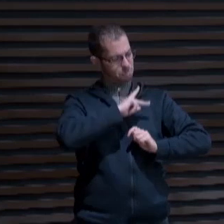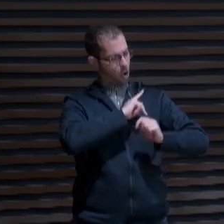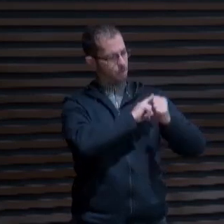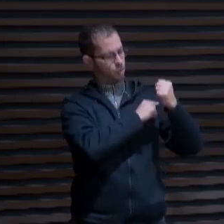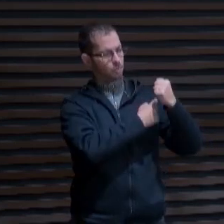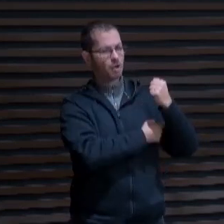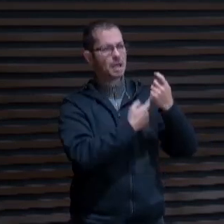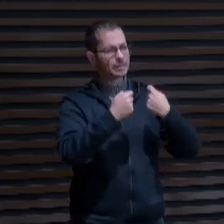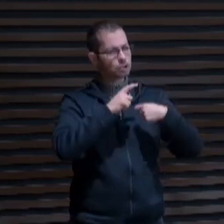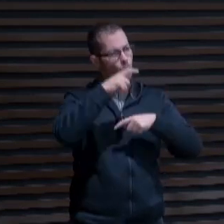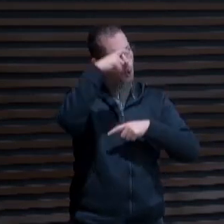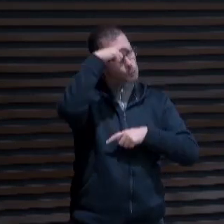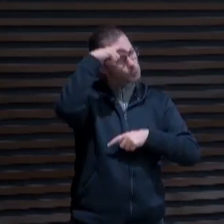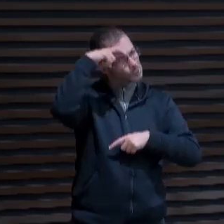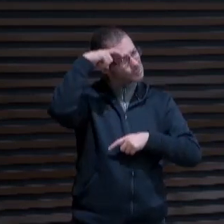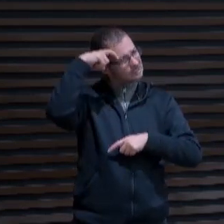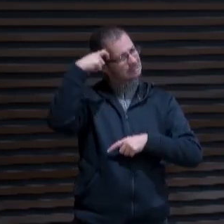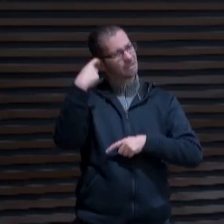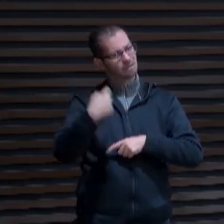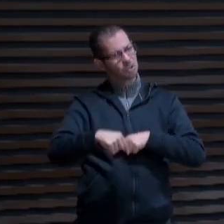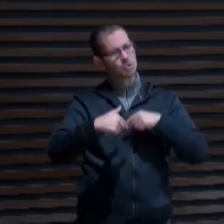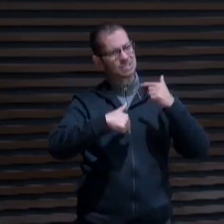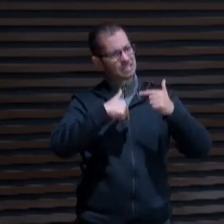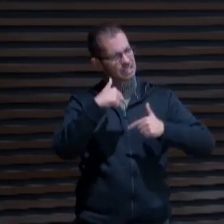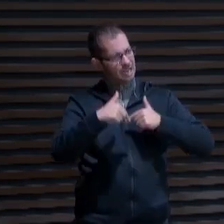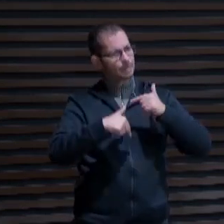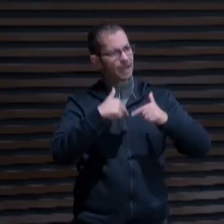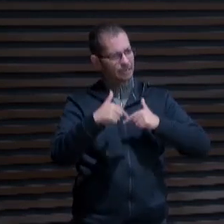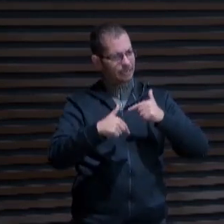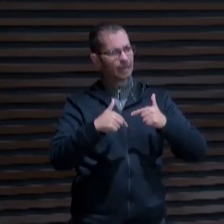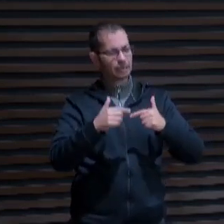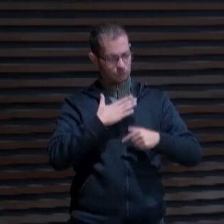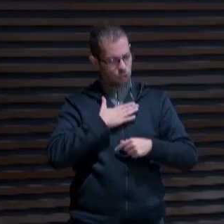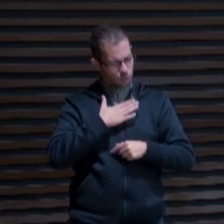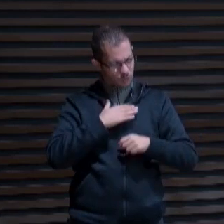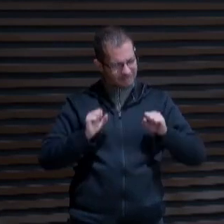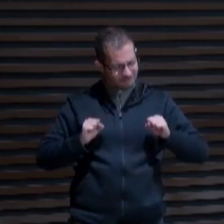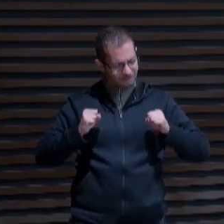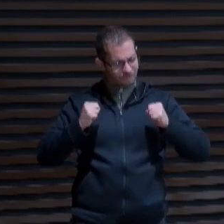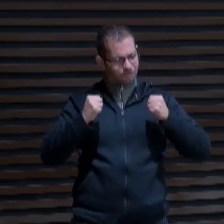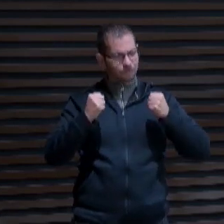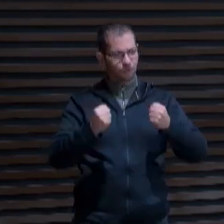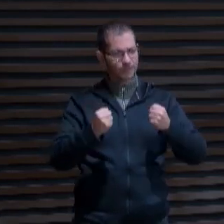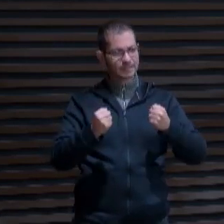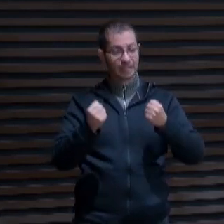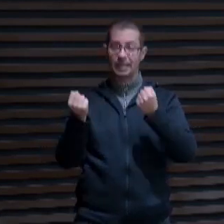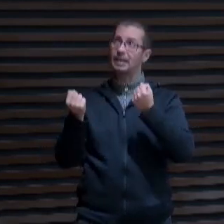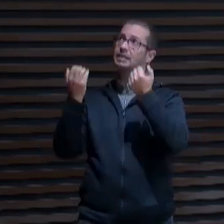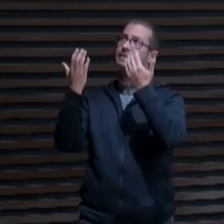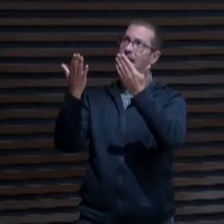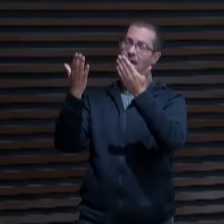que suar e oferecer com os seus méritos aquilo que ele queria